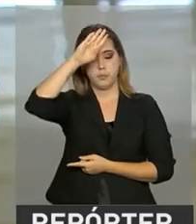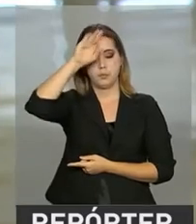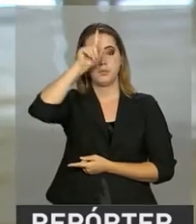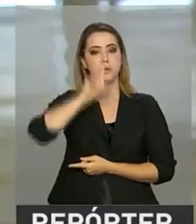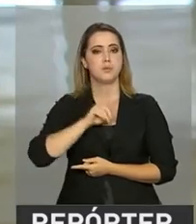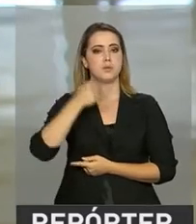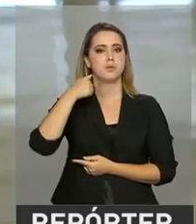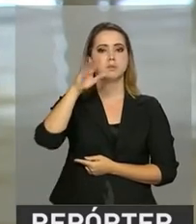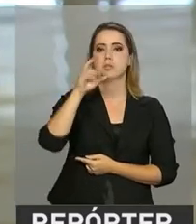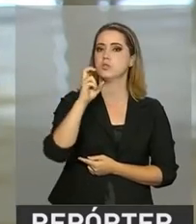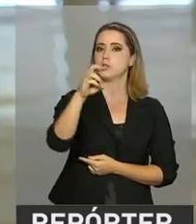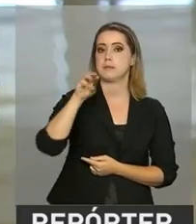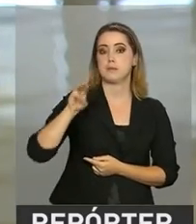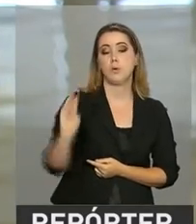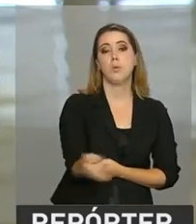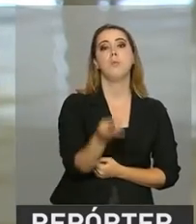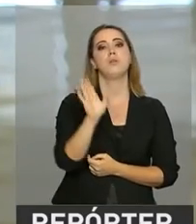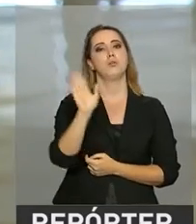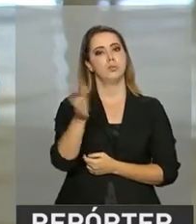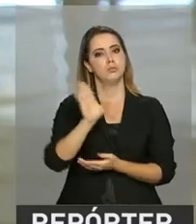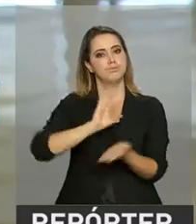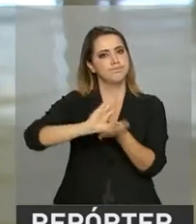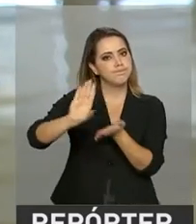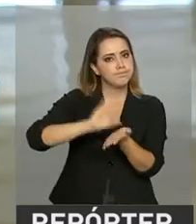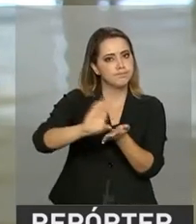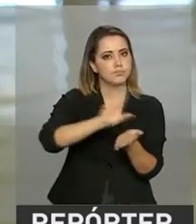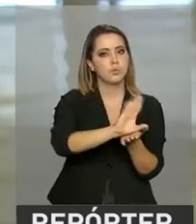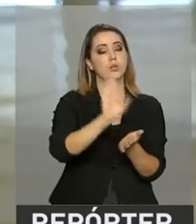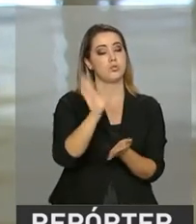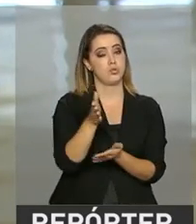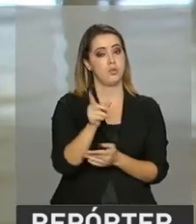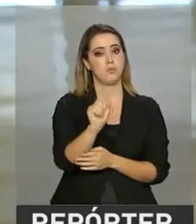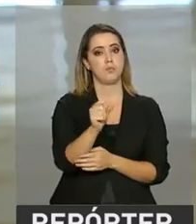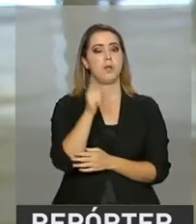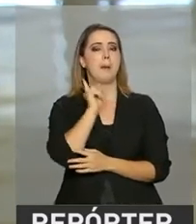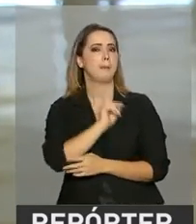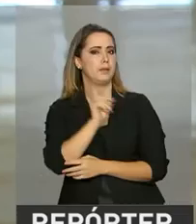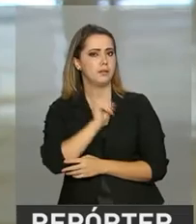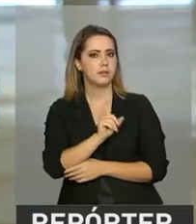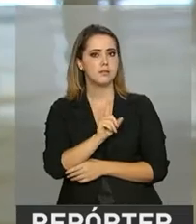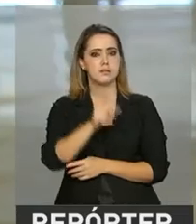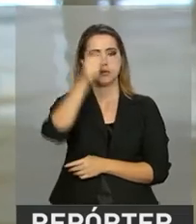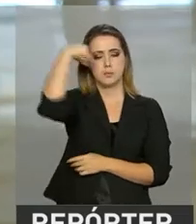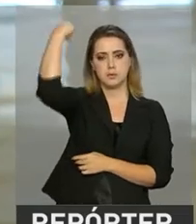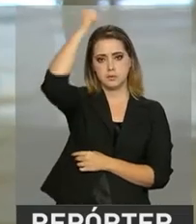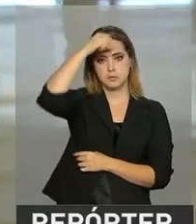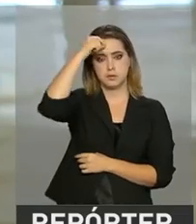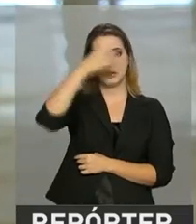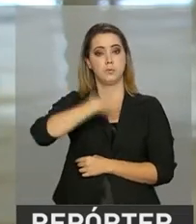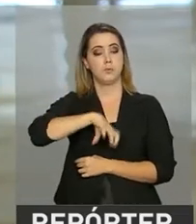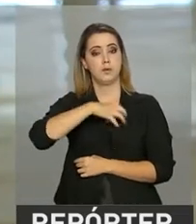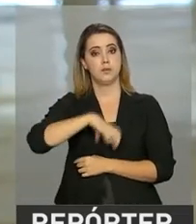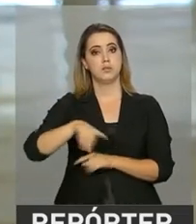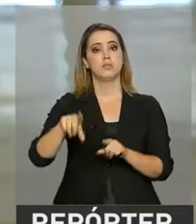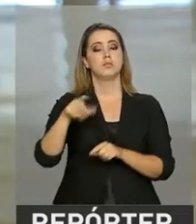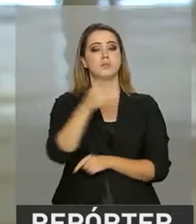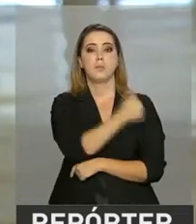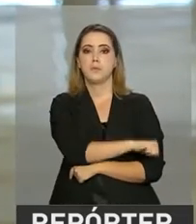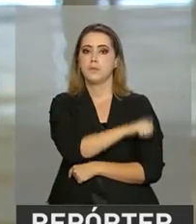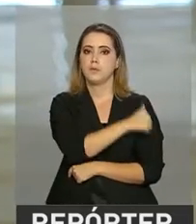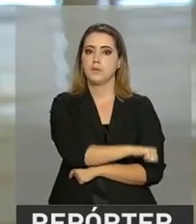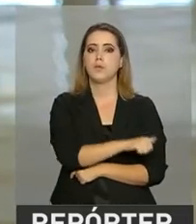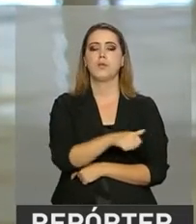400 mil doses extras da vacina esses estados são minas gerais espírito santo bahia rio de janeiro